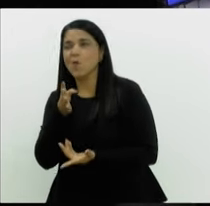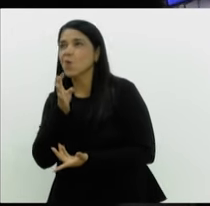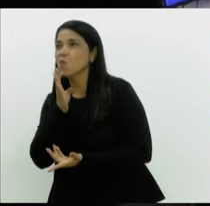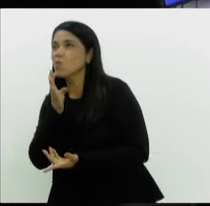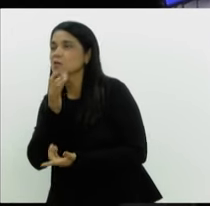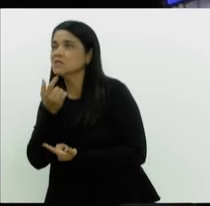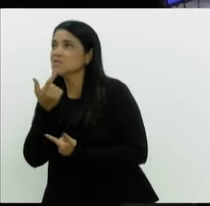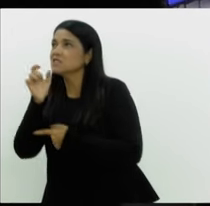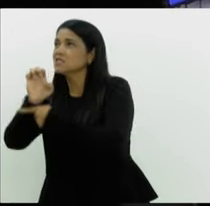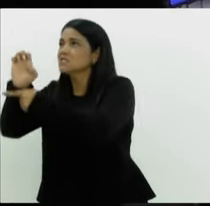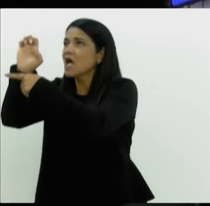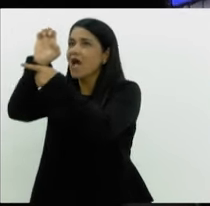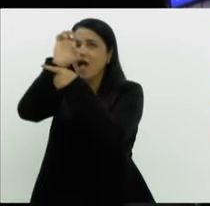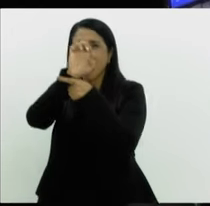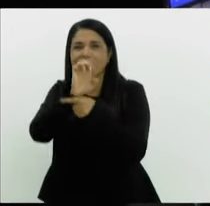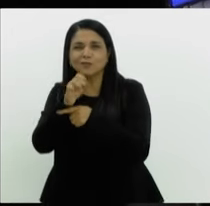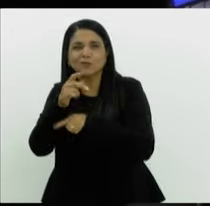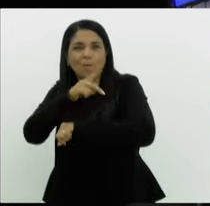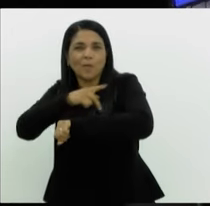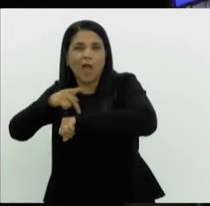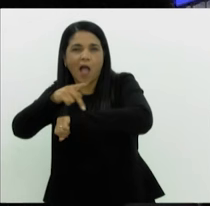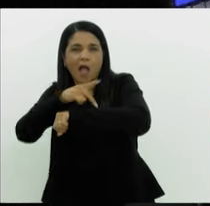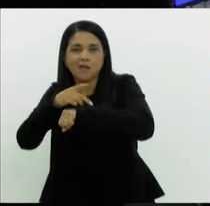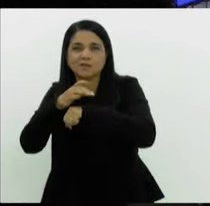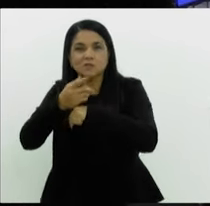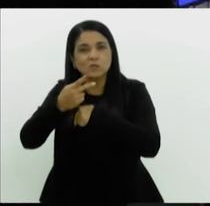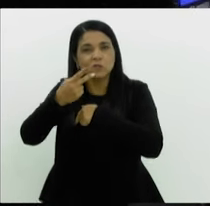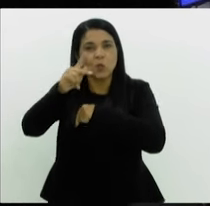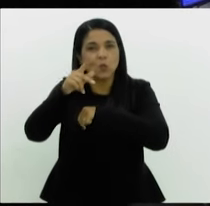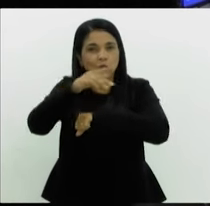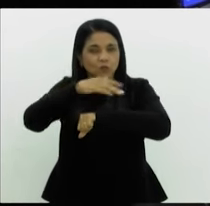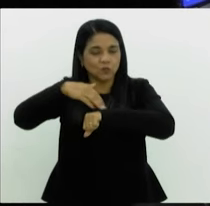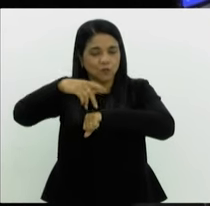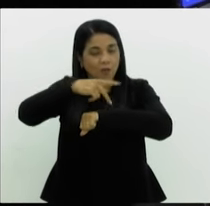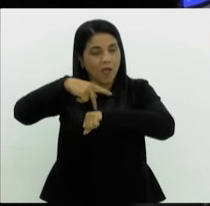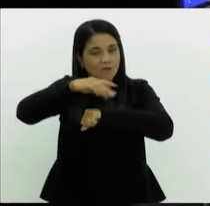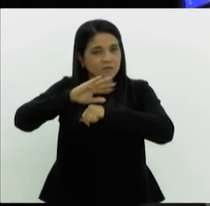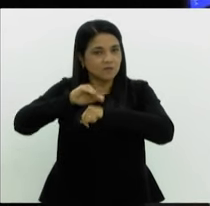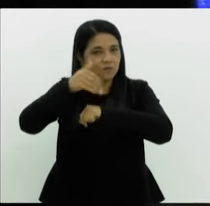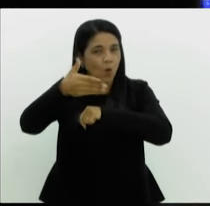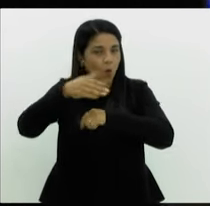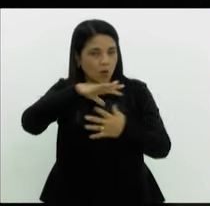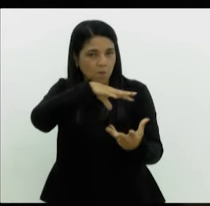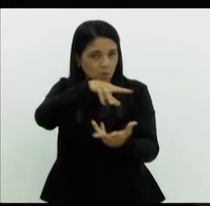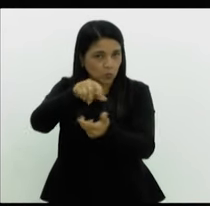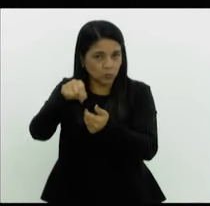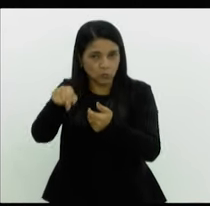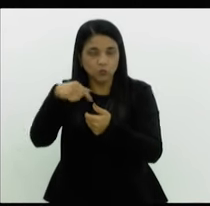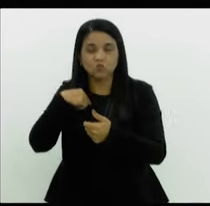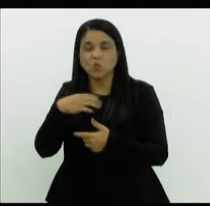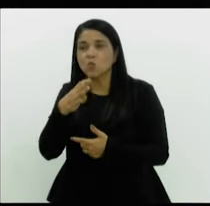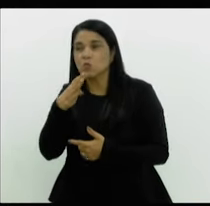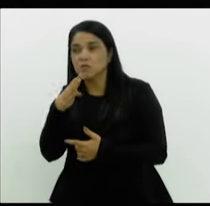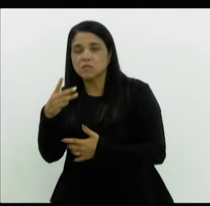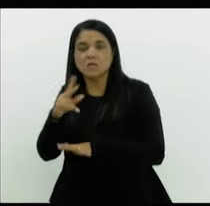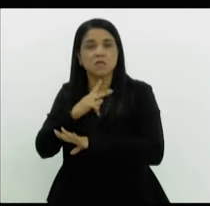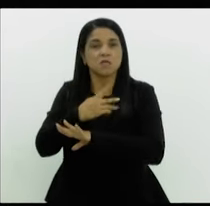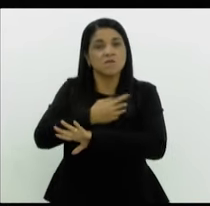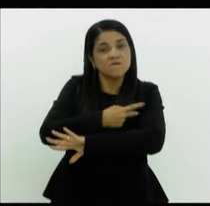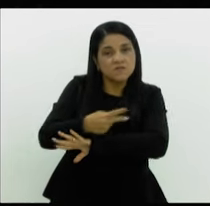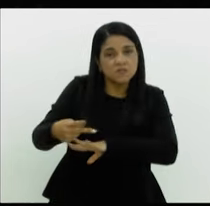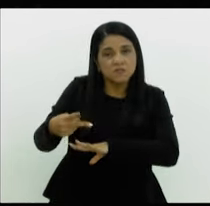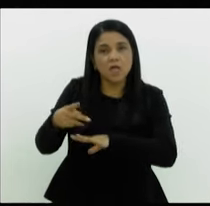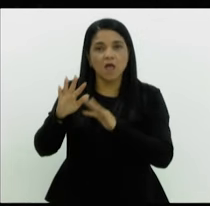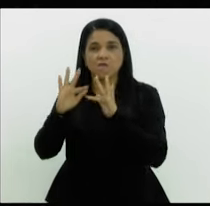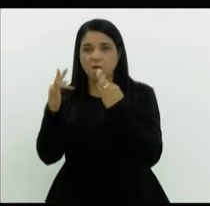outro estado, outro país, visitar um ente querido. Vive-se fazendo